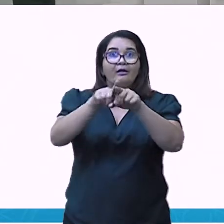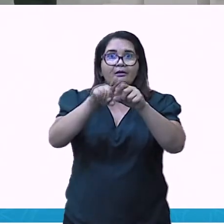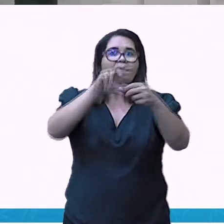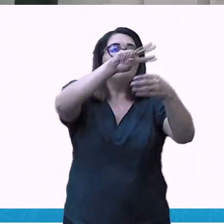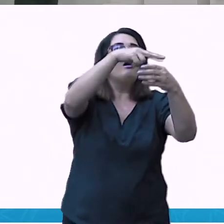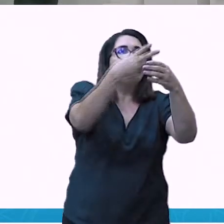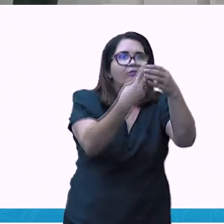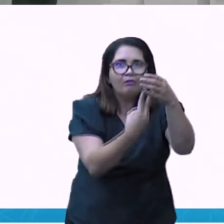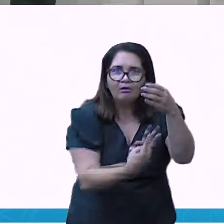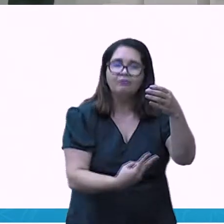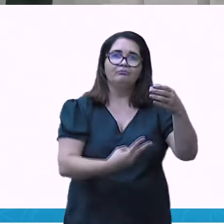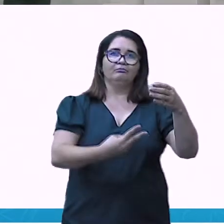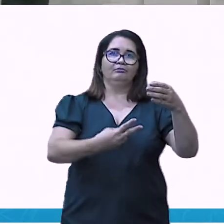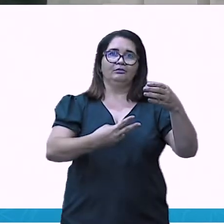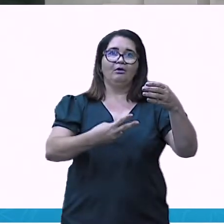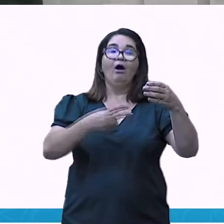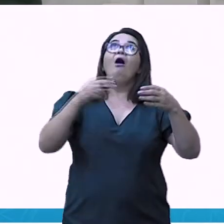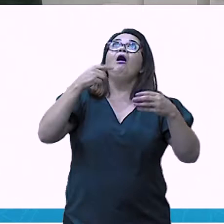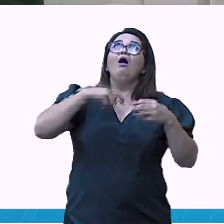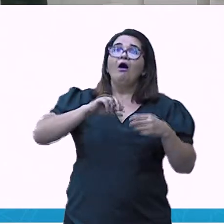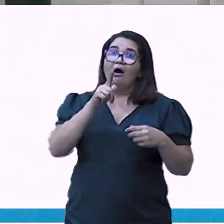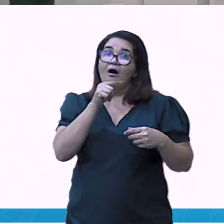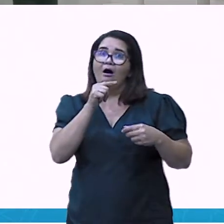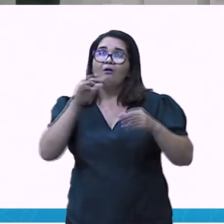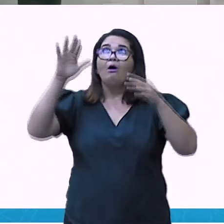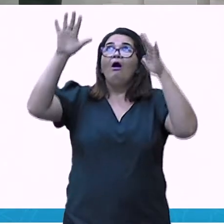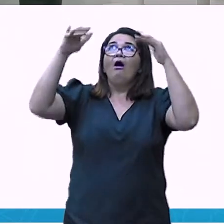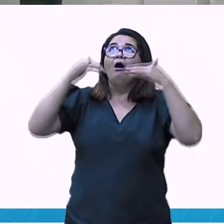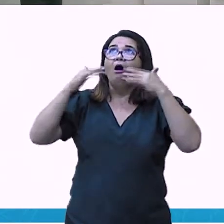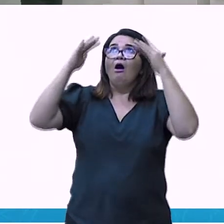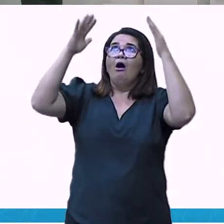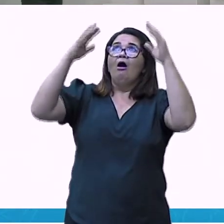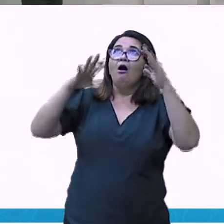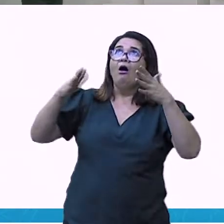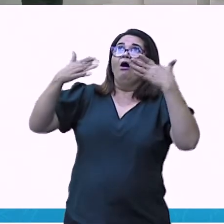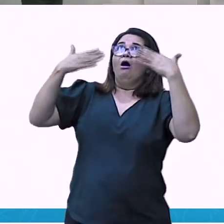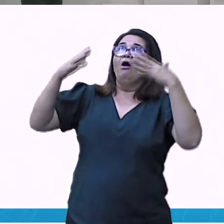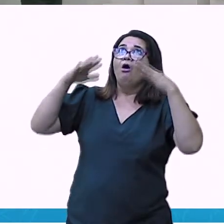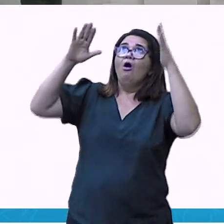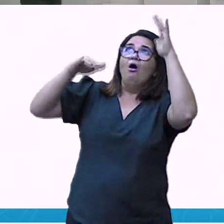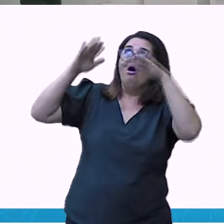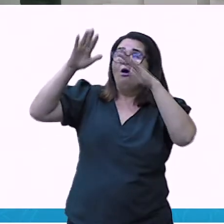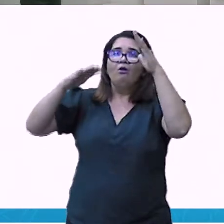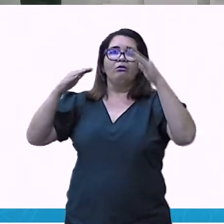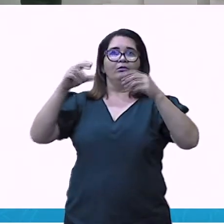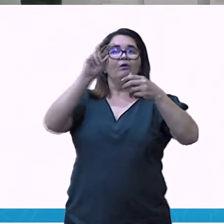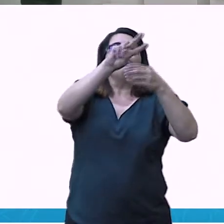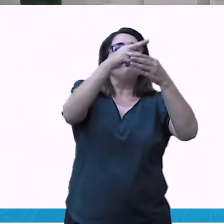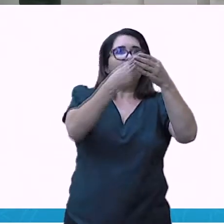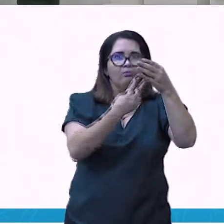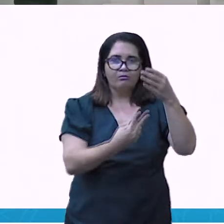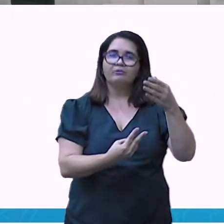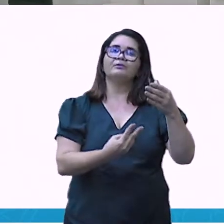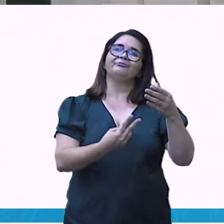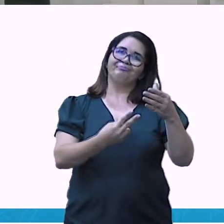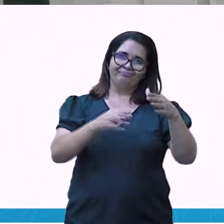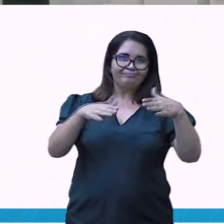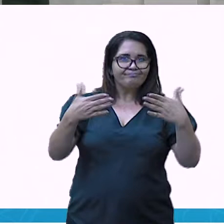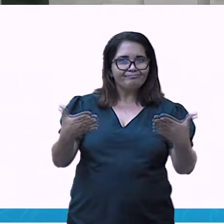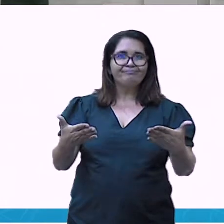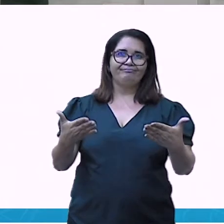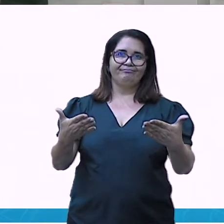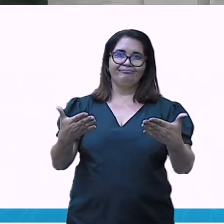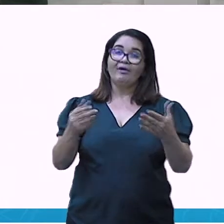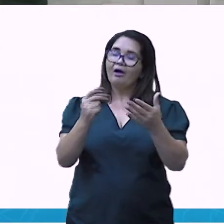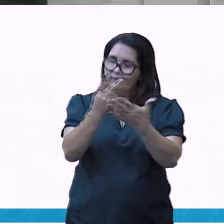Então, a queda. Nós temos aqui a imagem de uma pessoa que escorregou no